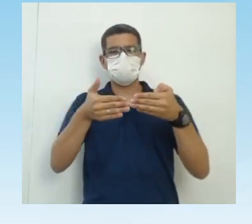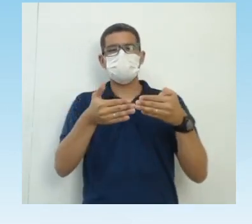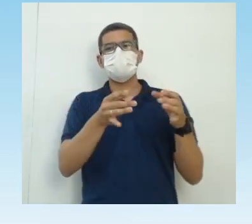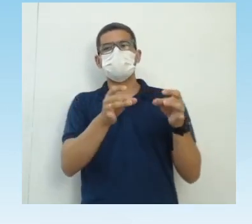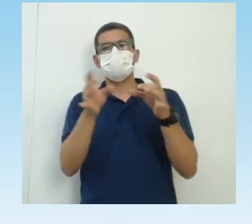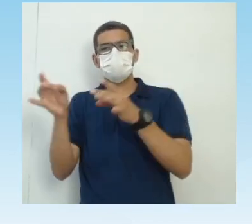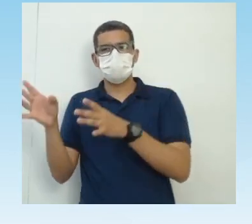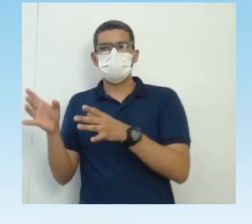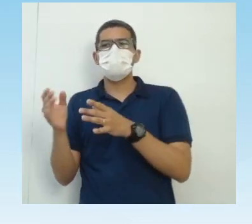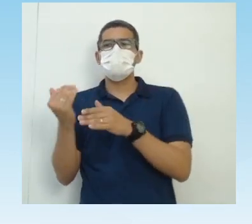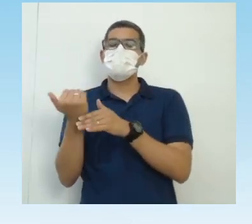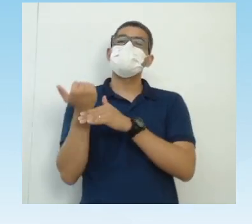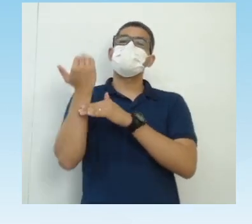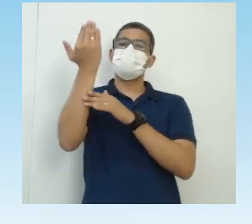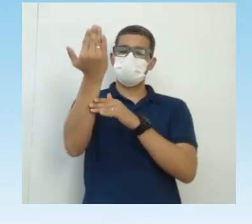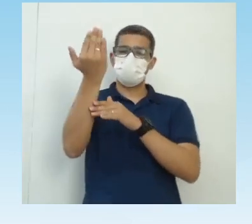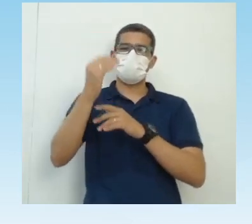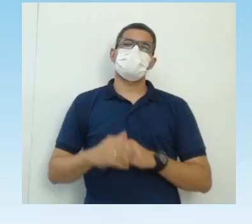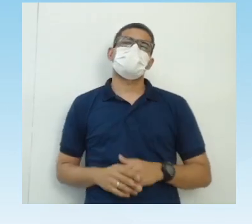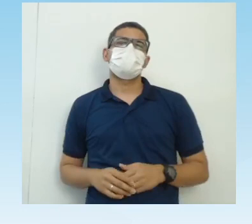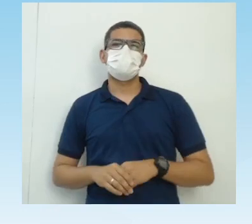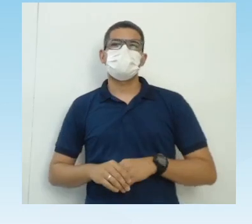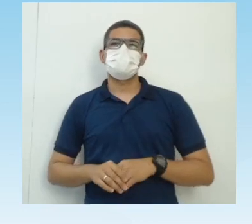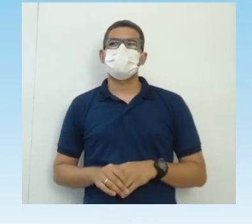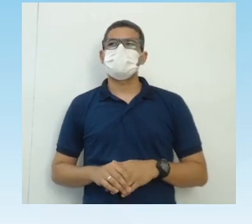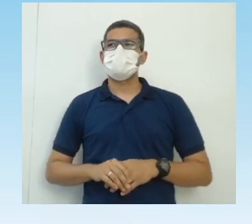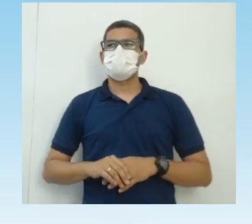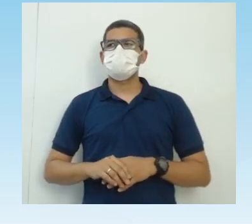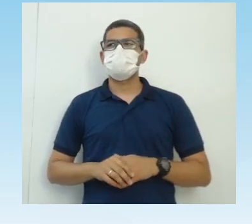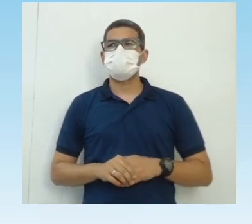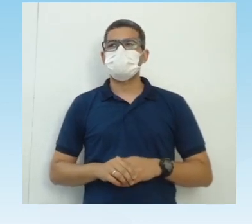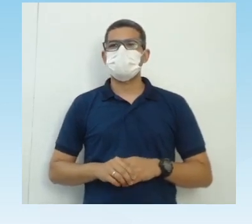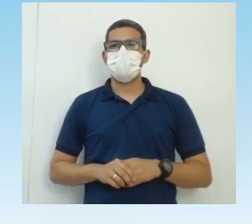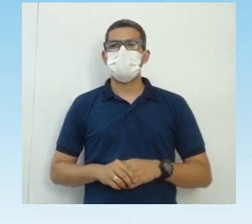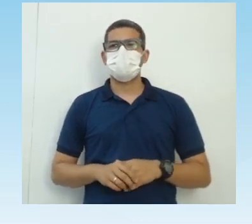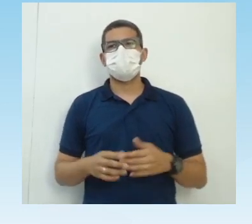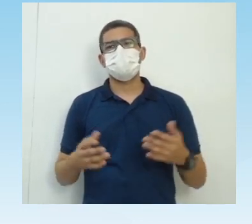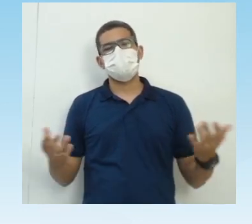comércio ao mercado externo. Gente, ainda que você não